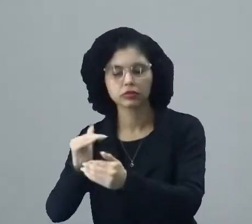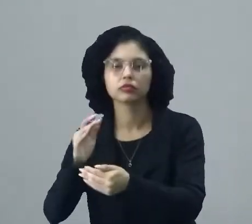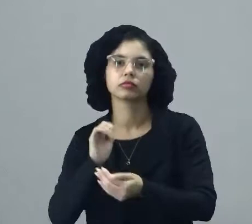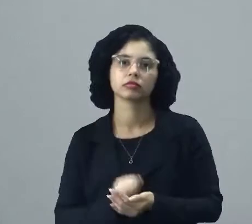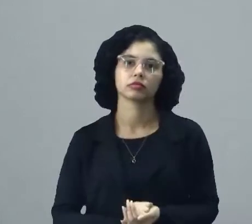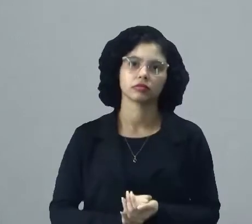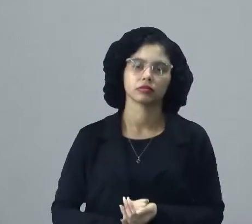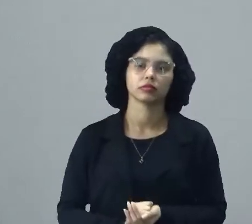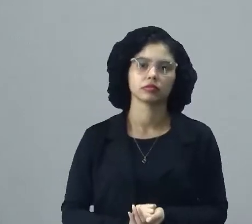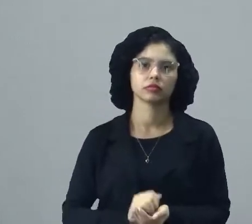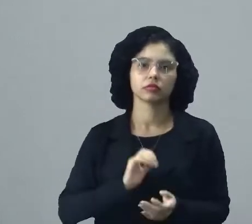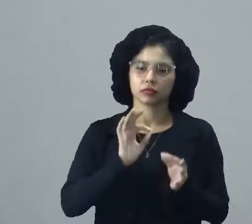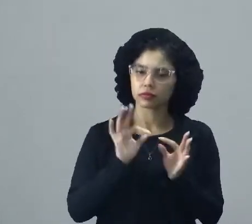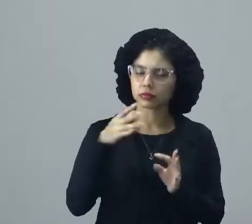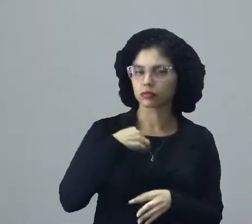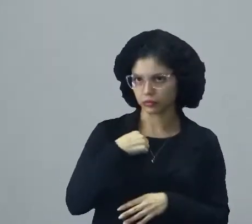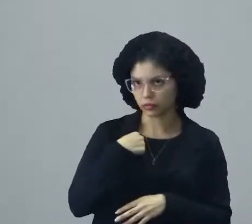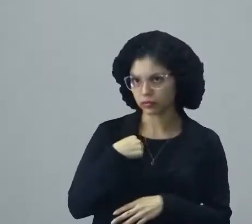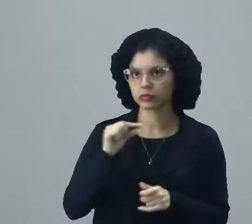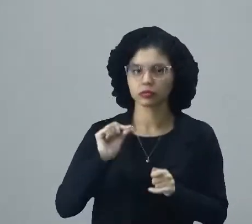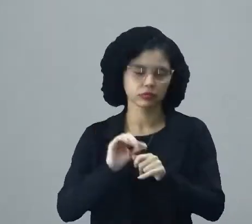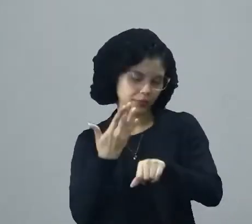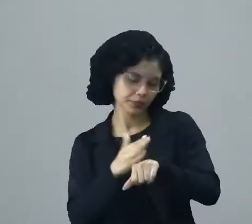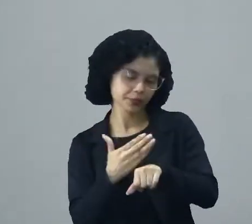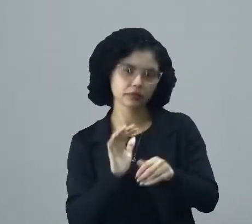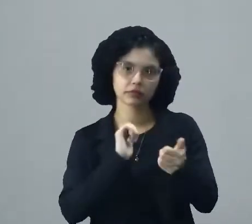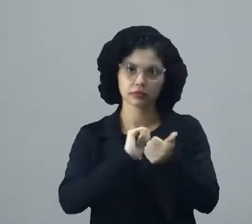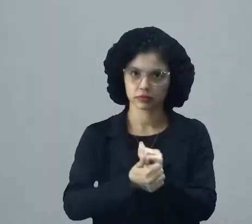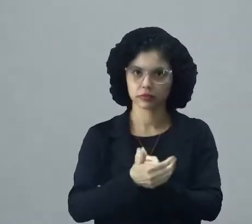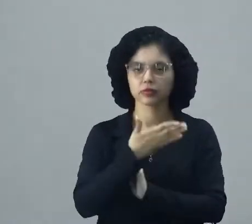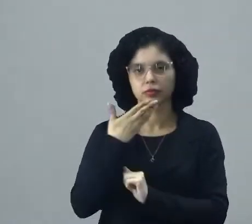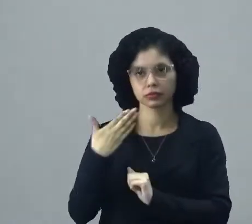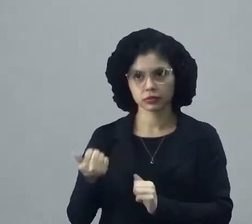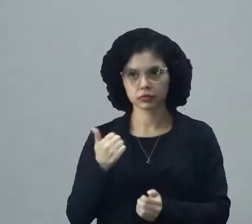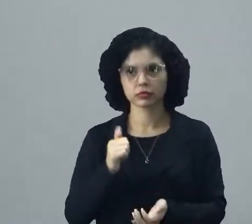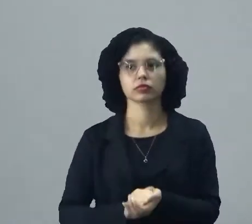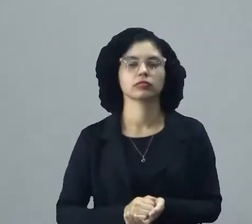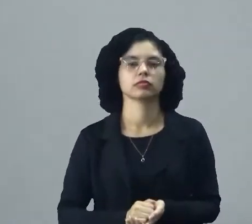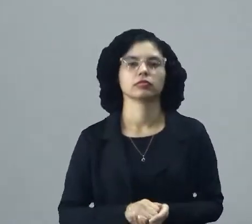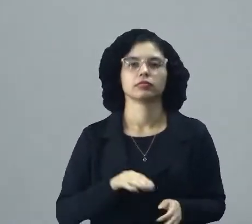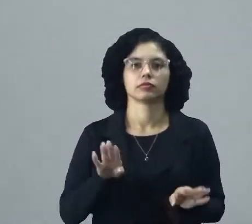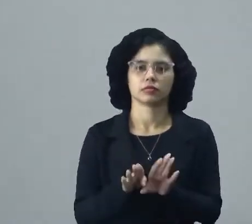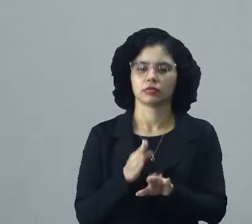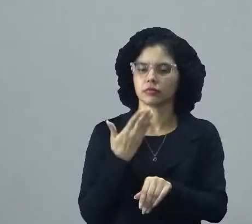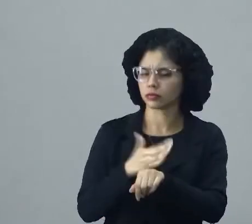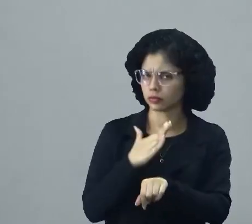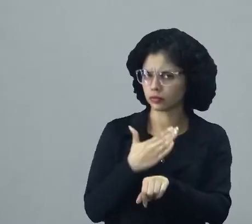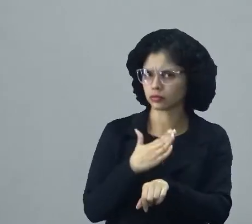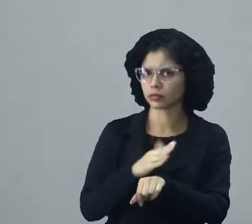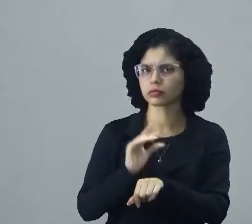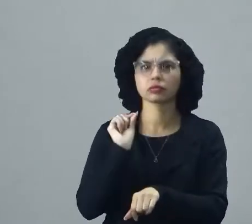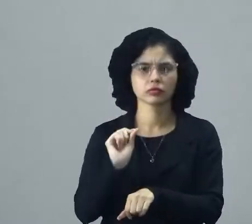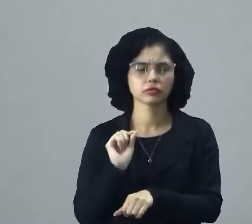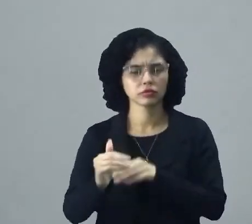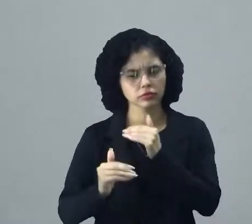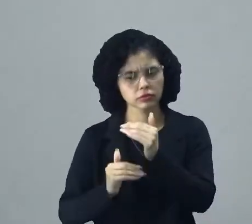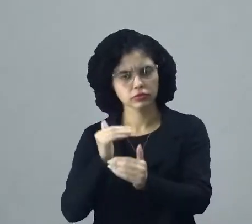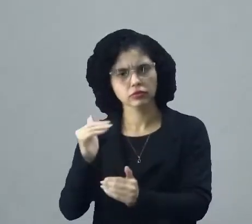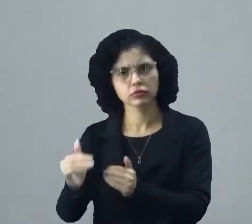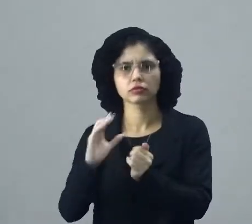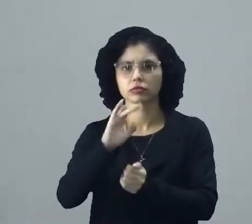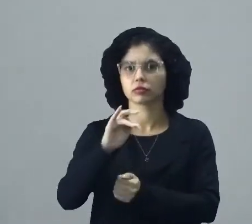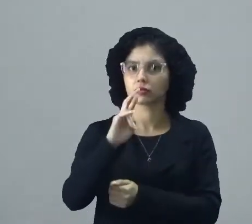ele vai se desenvolver na medida em que eu vou treinando, adaptando ele para determinadas práticas. Nesse treinamento, eu vou